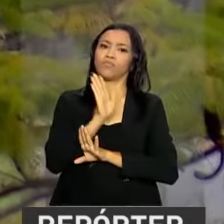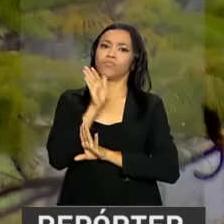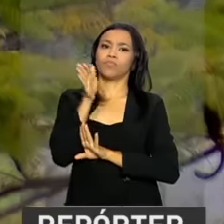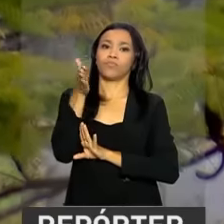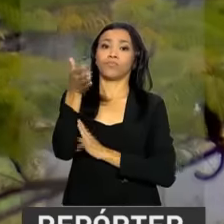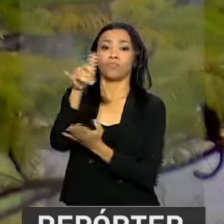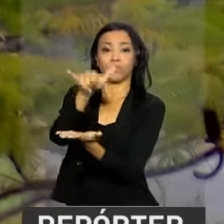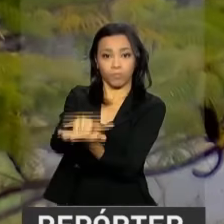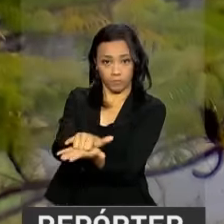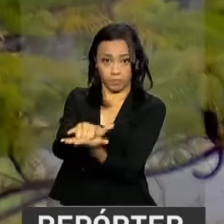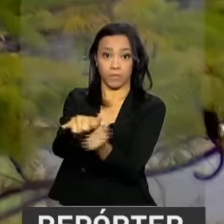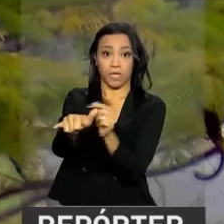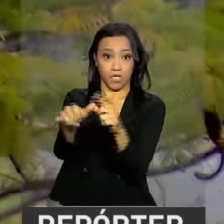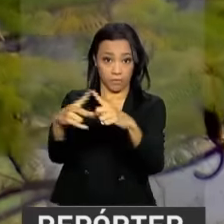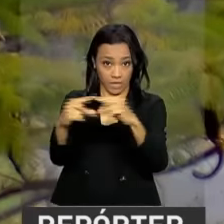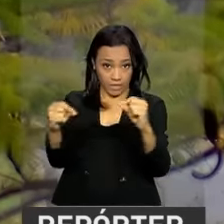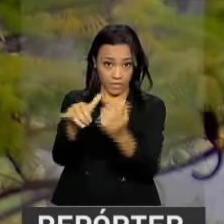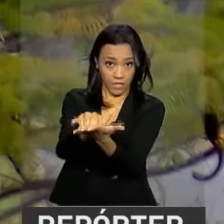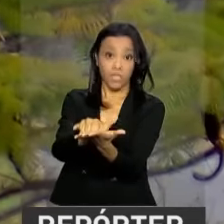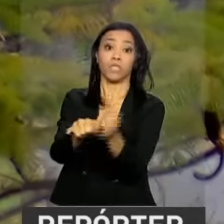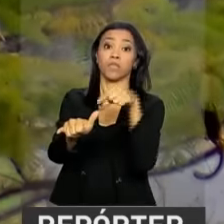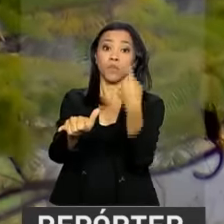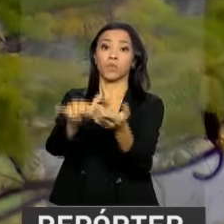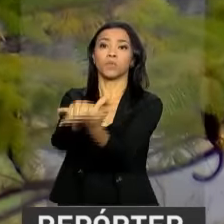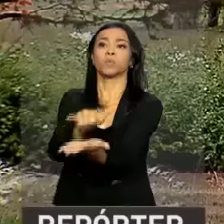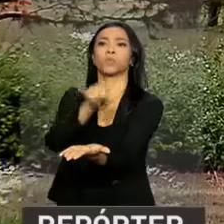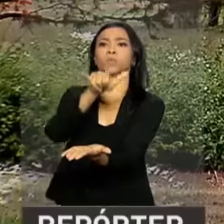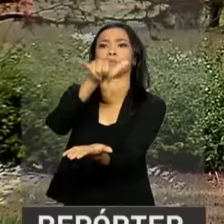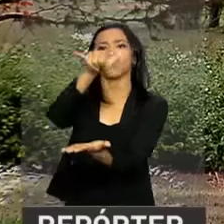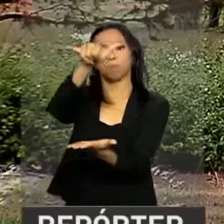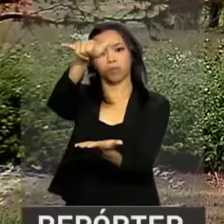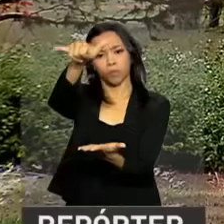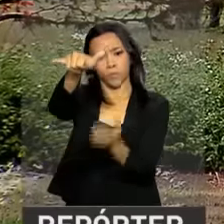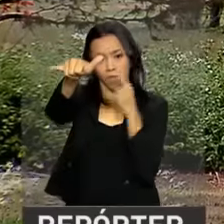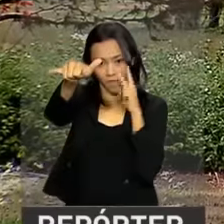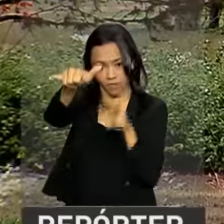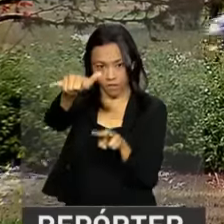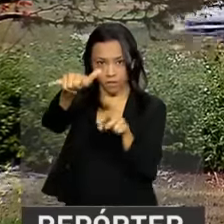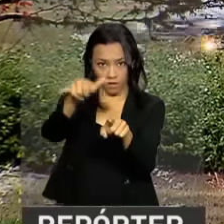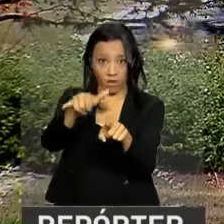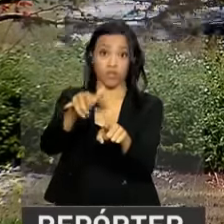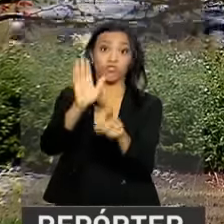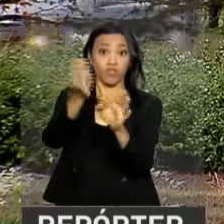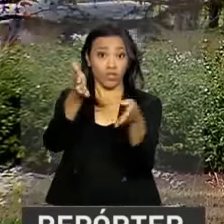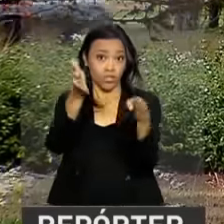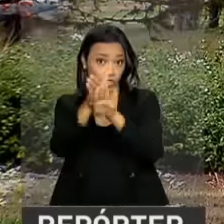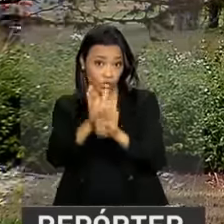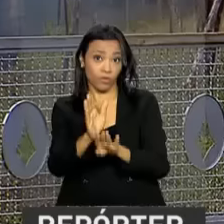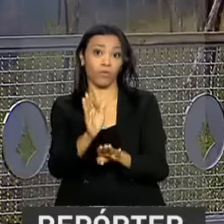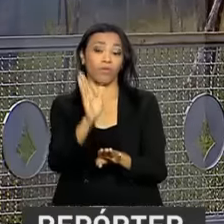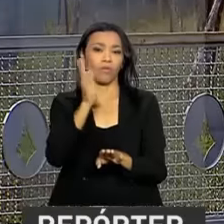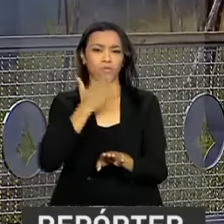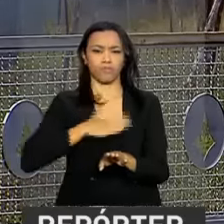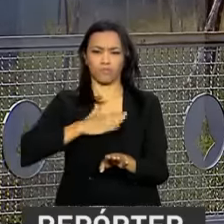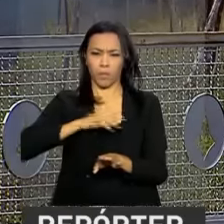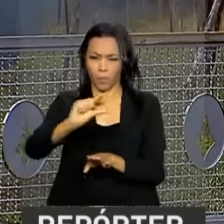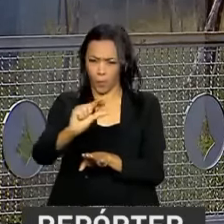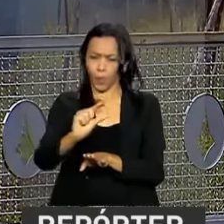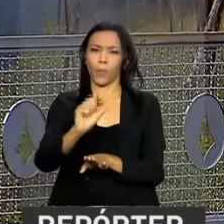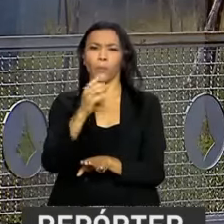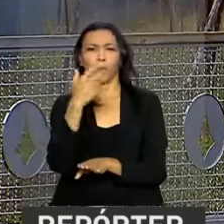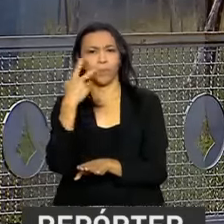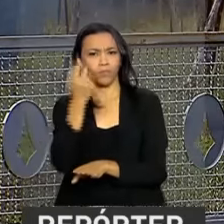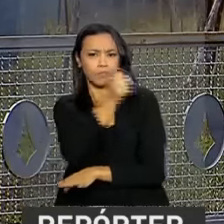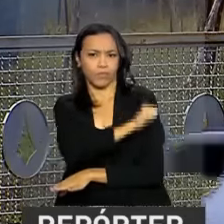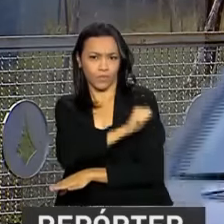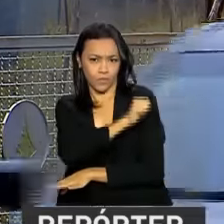a aérea aqui de Brasília onde pegou o voo a gente inclusive vê imagens aí ele já chegou portanto agora a pouco à capital Fluminense